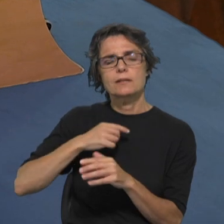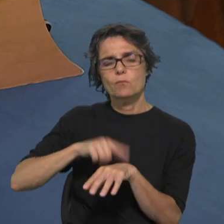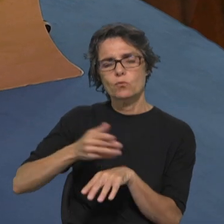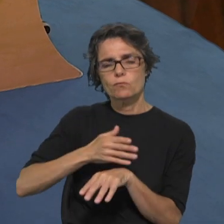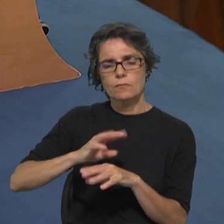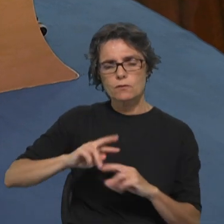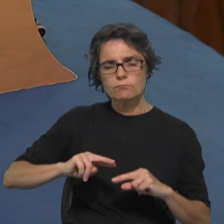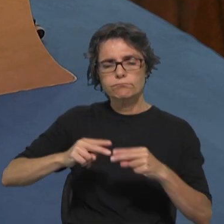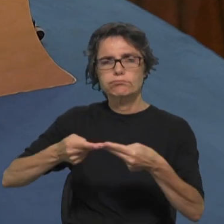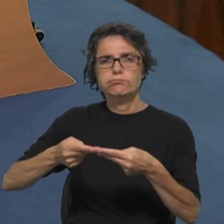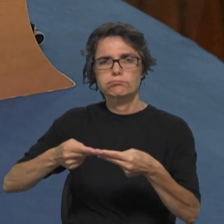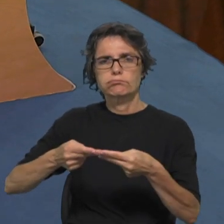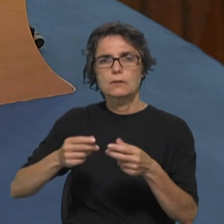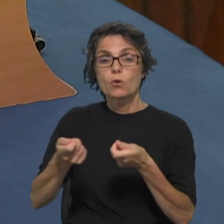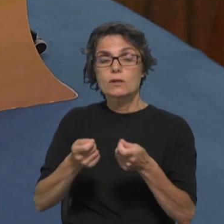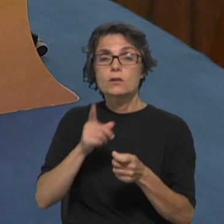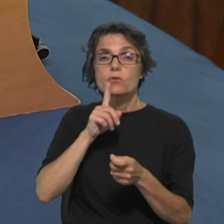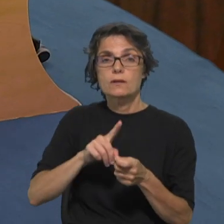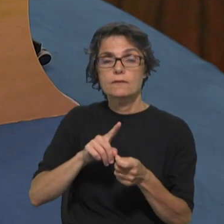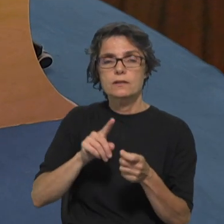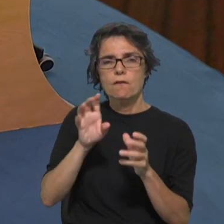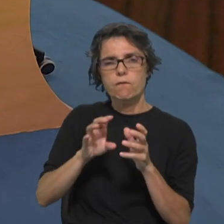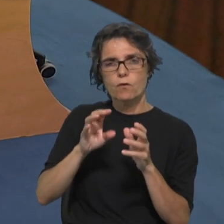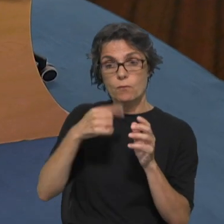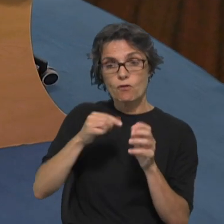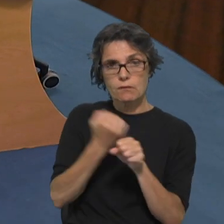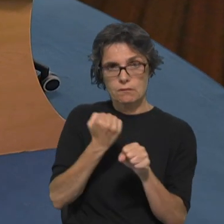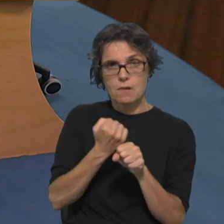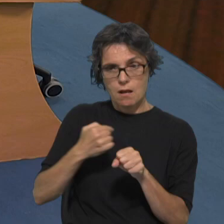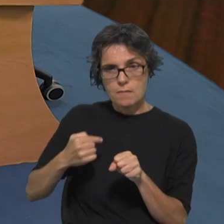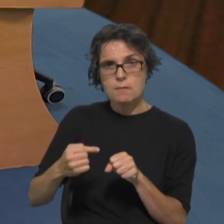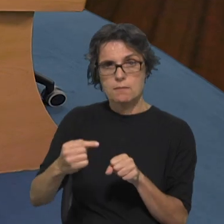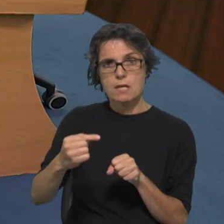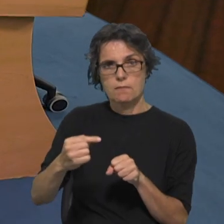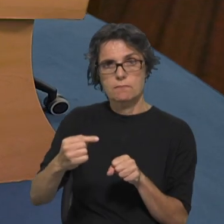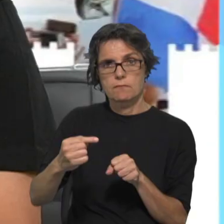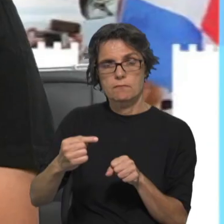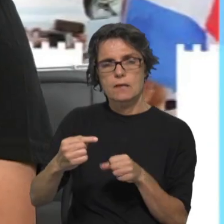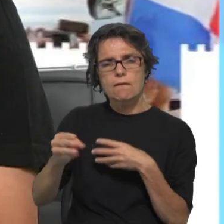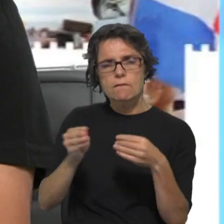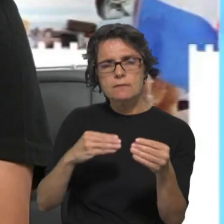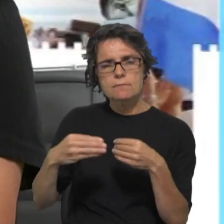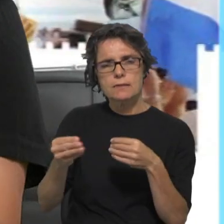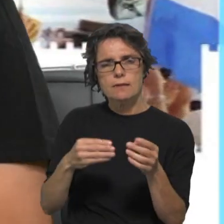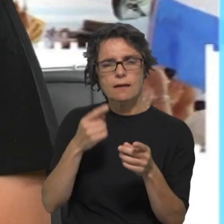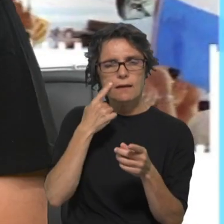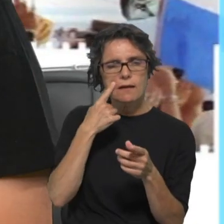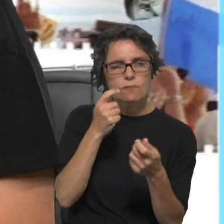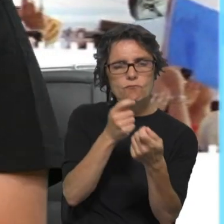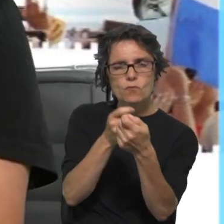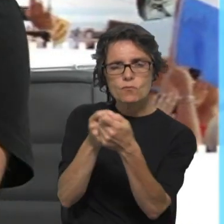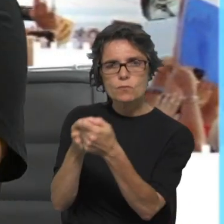de reorganização interna da pastoral juvenil, onde queremos continuar atentos a 2 ou